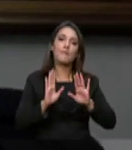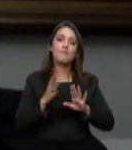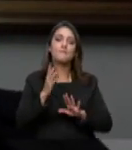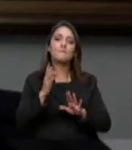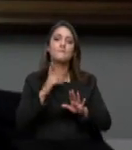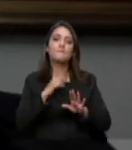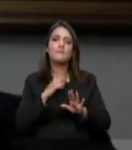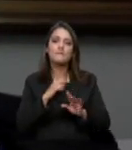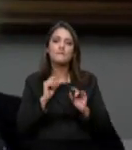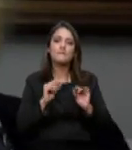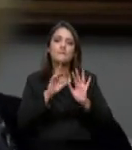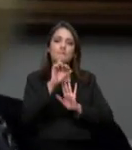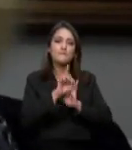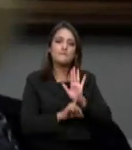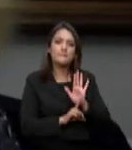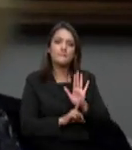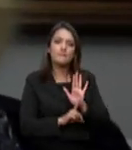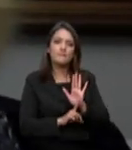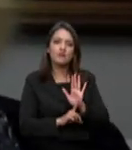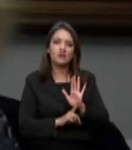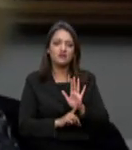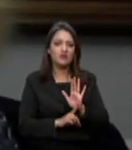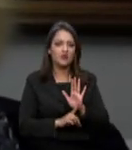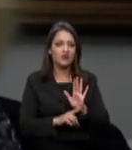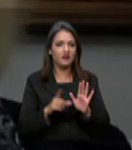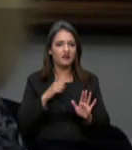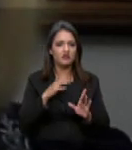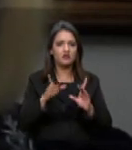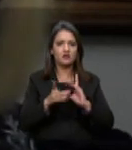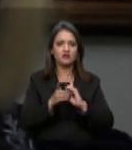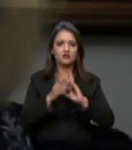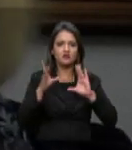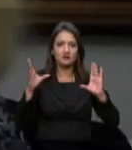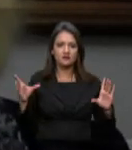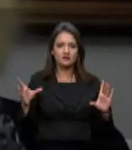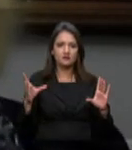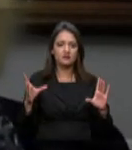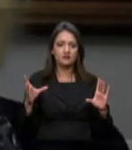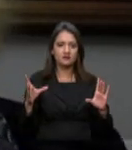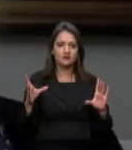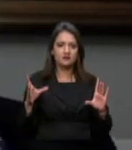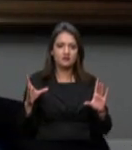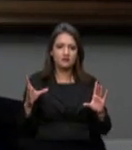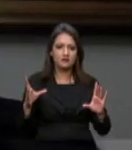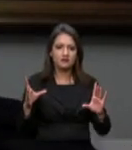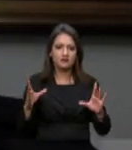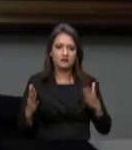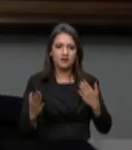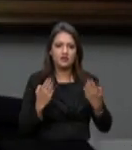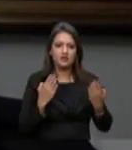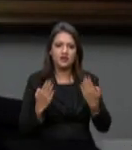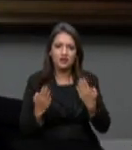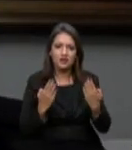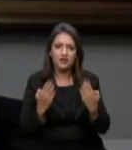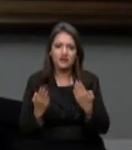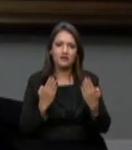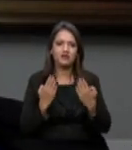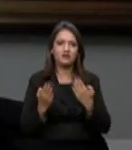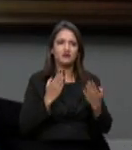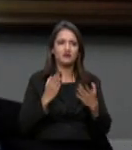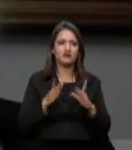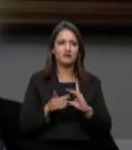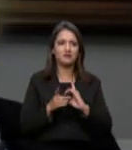chamar o alienígena democracia combate viva ou seja uma democracia